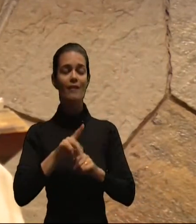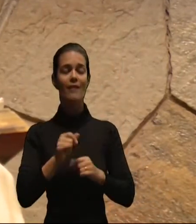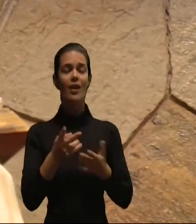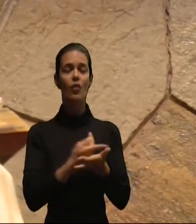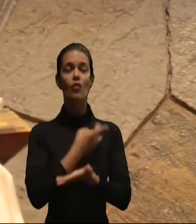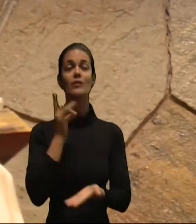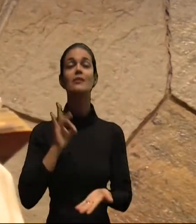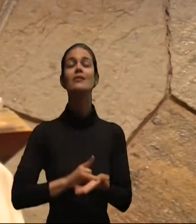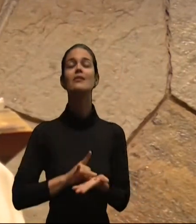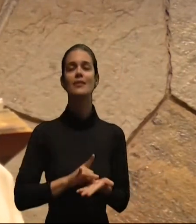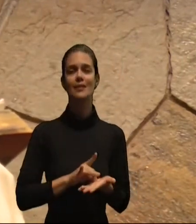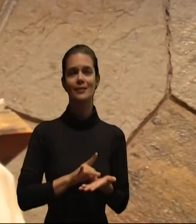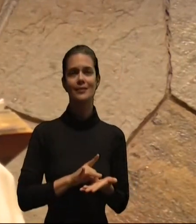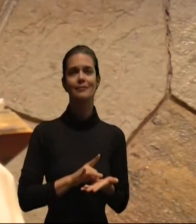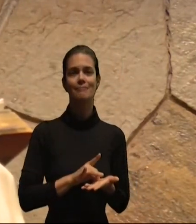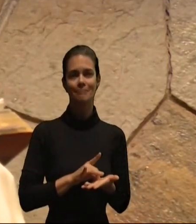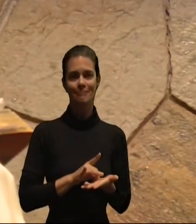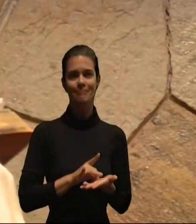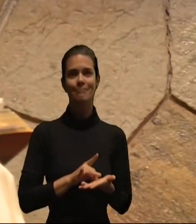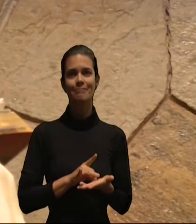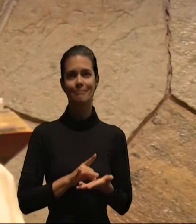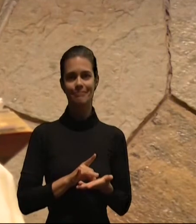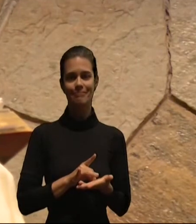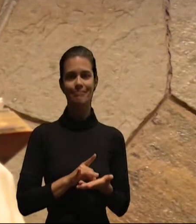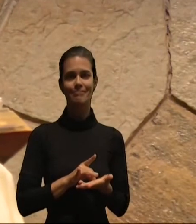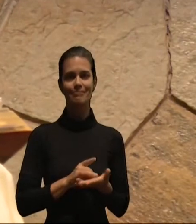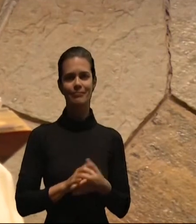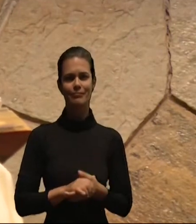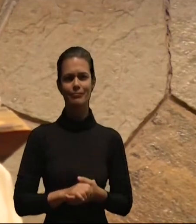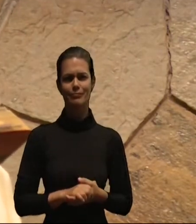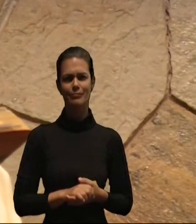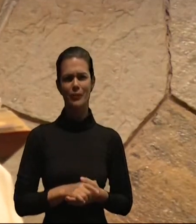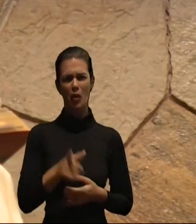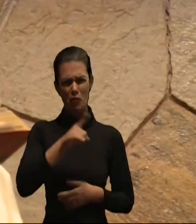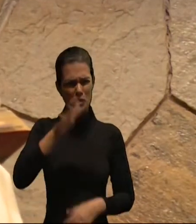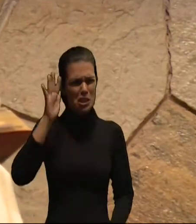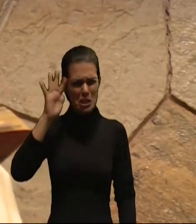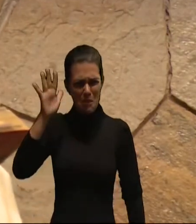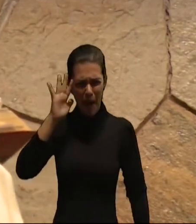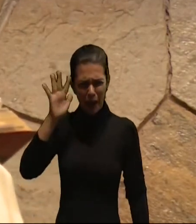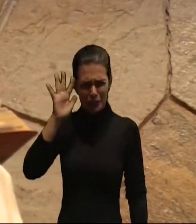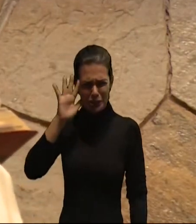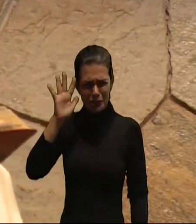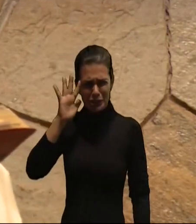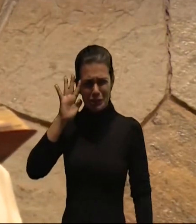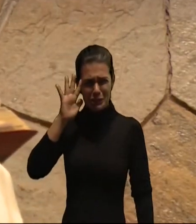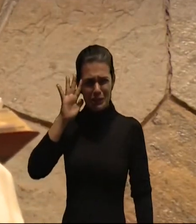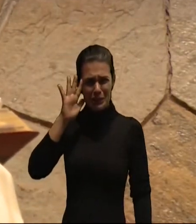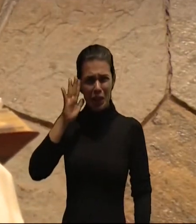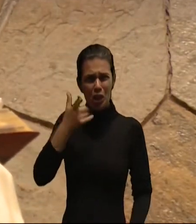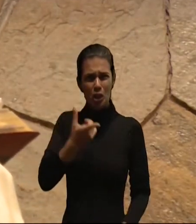Quem diria que nós iniciaríamos 2020 com esta crise global?